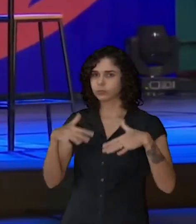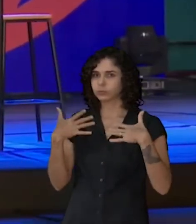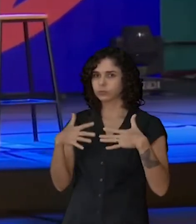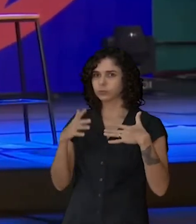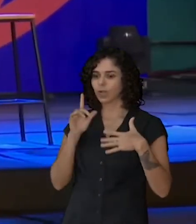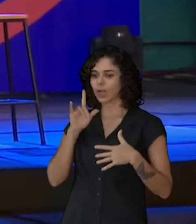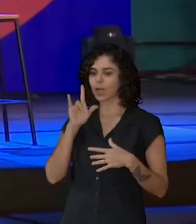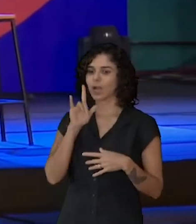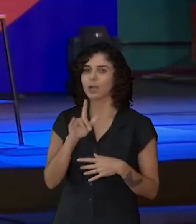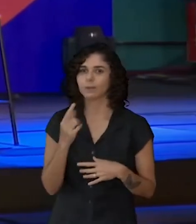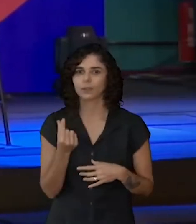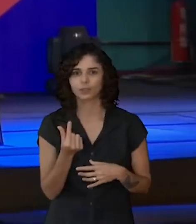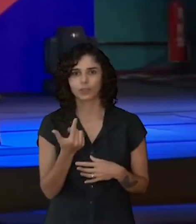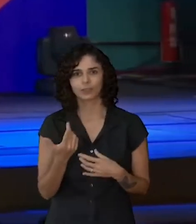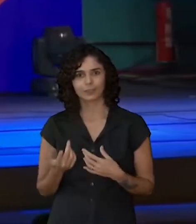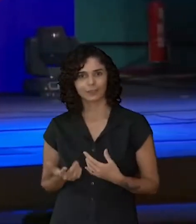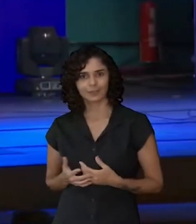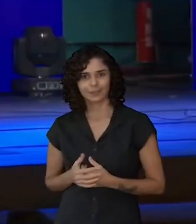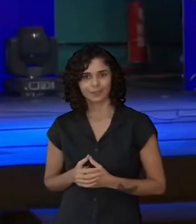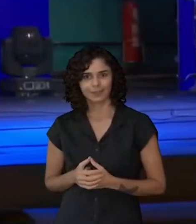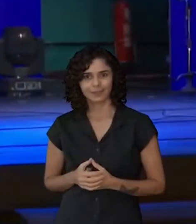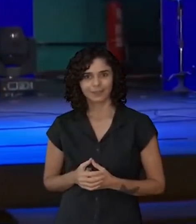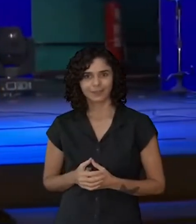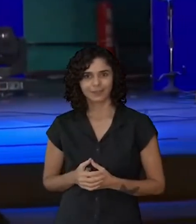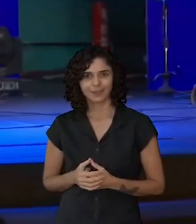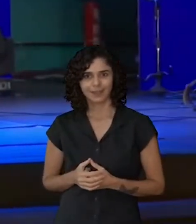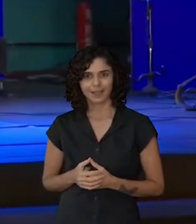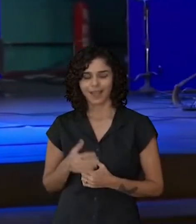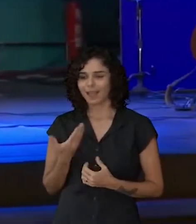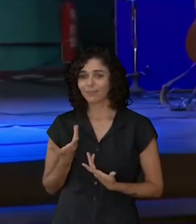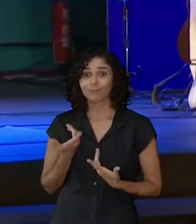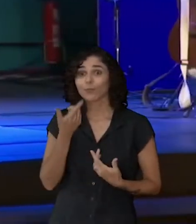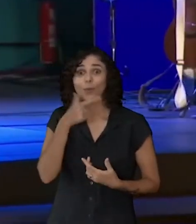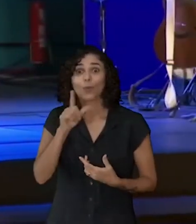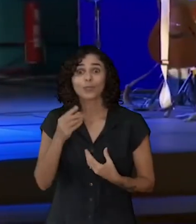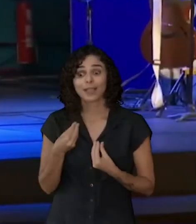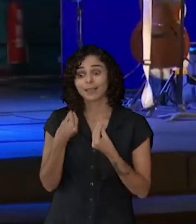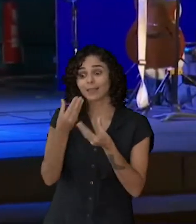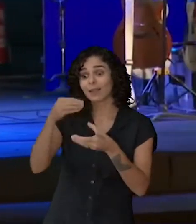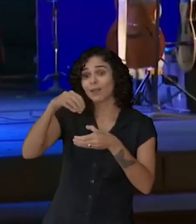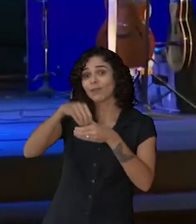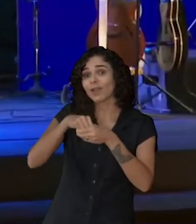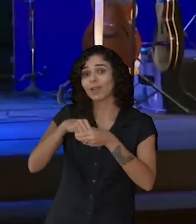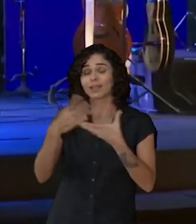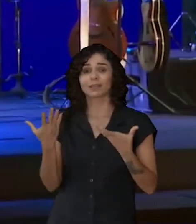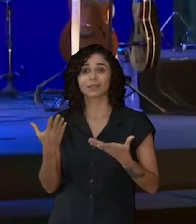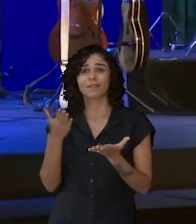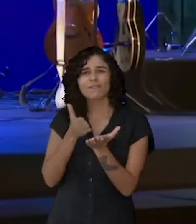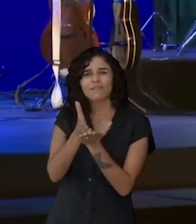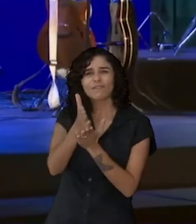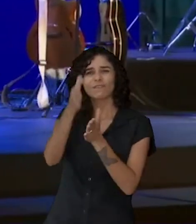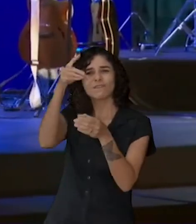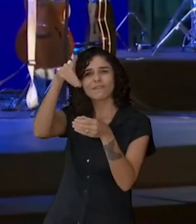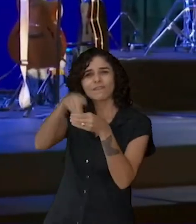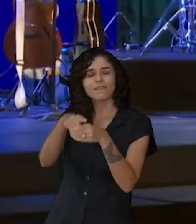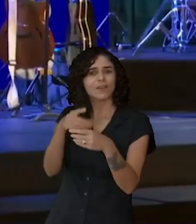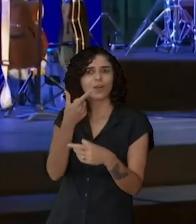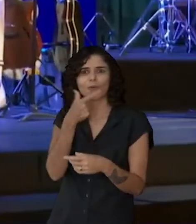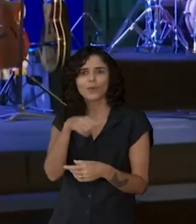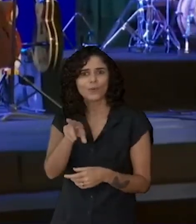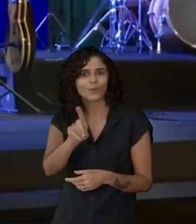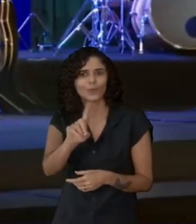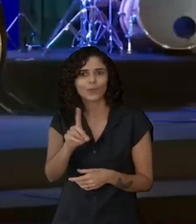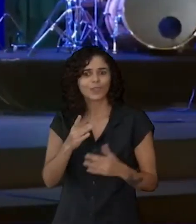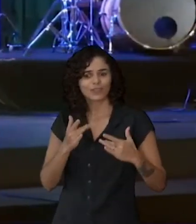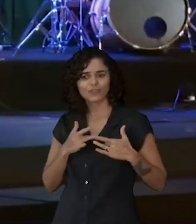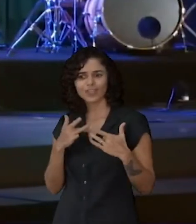ridículo. Não consegue ser liberal nas ofertas. Não consegue ser fiel nos dízimos, não é generoso com as